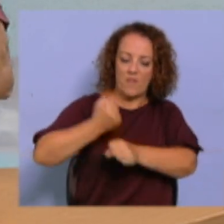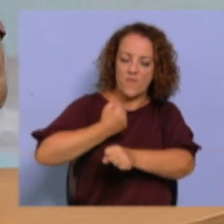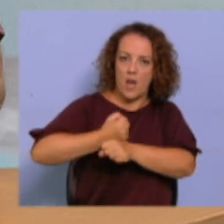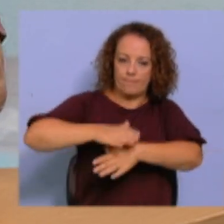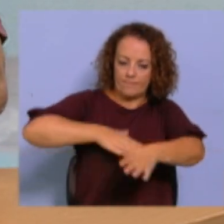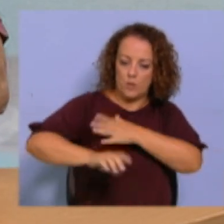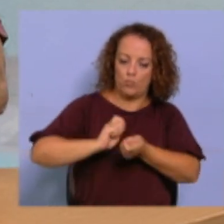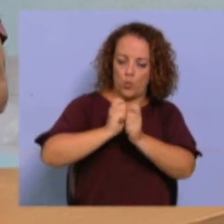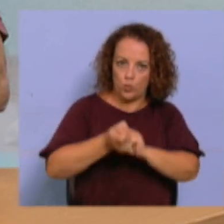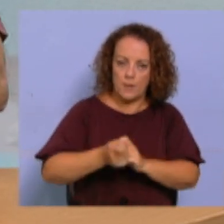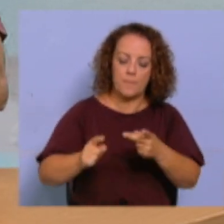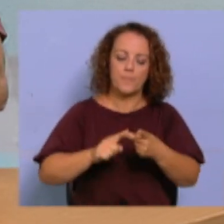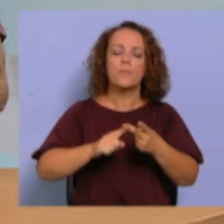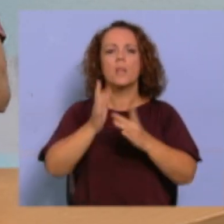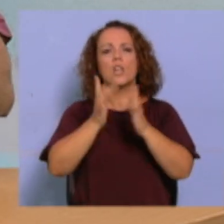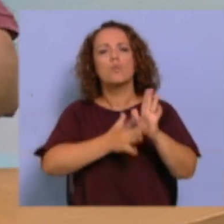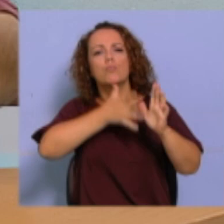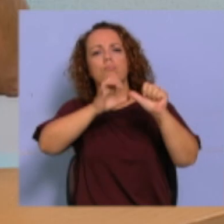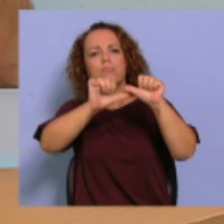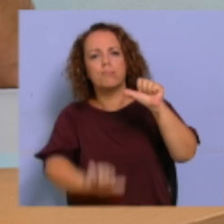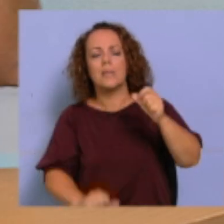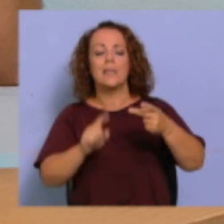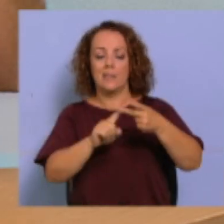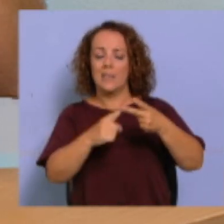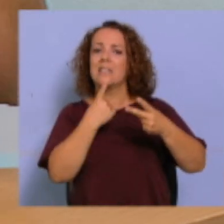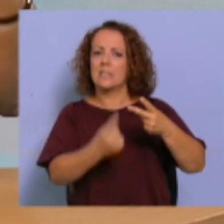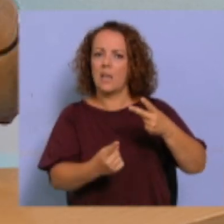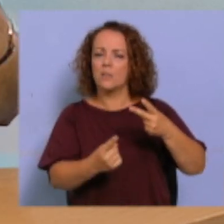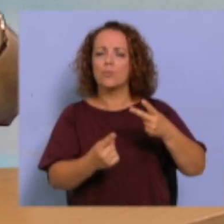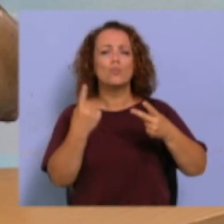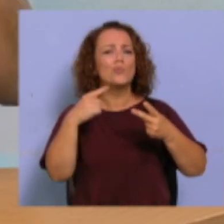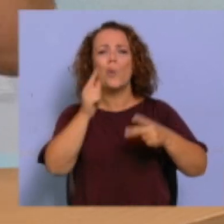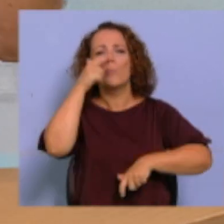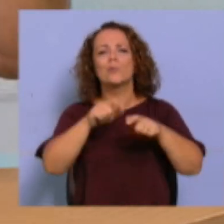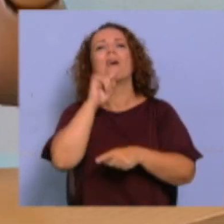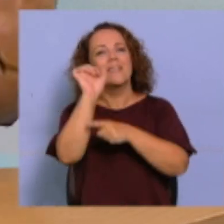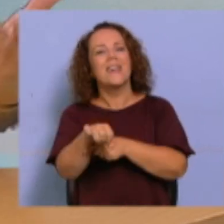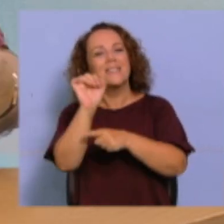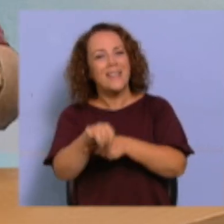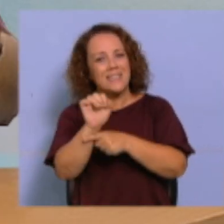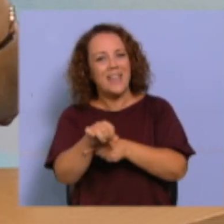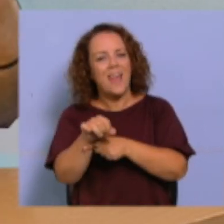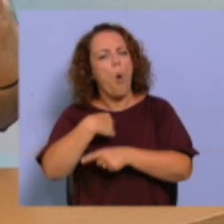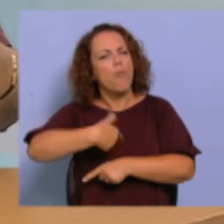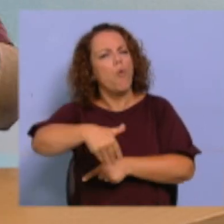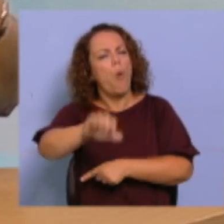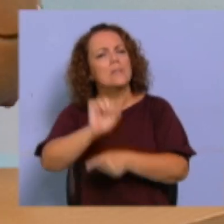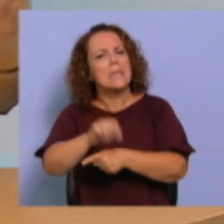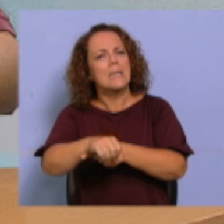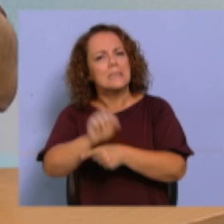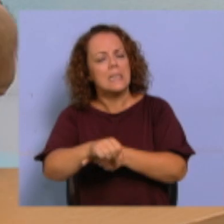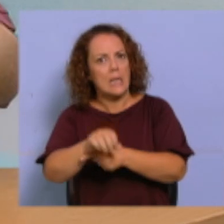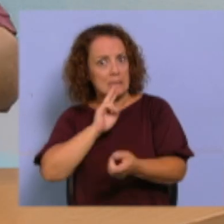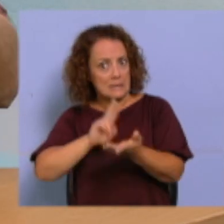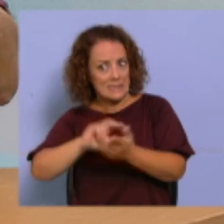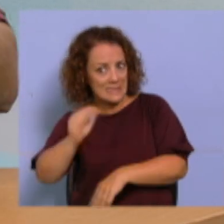O Evangelho também fala de que não é quem diz sim, sim, que vai fazer uma coisa que está certa,